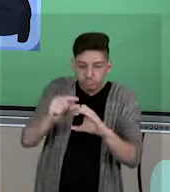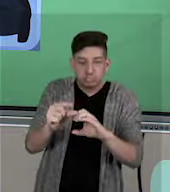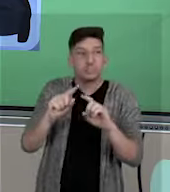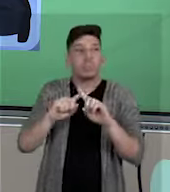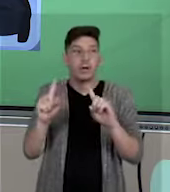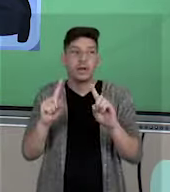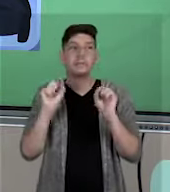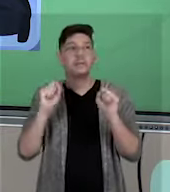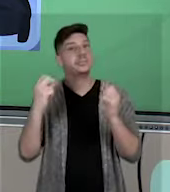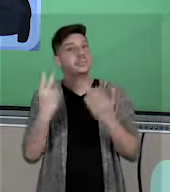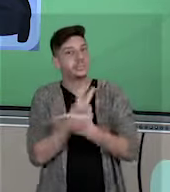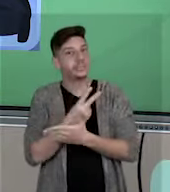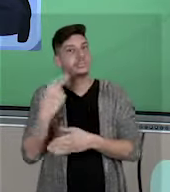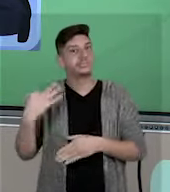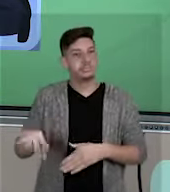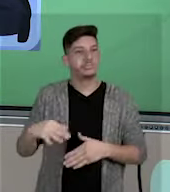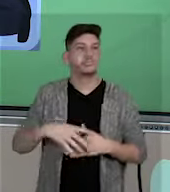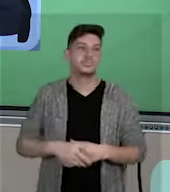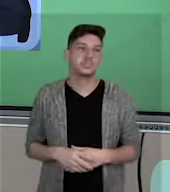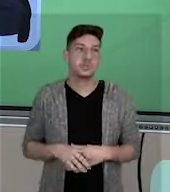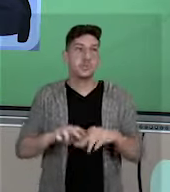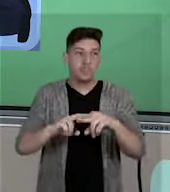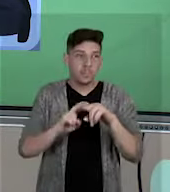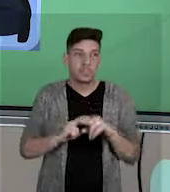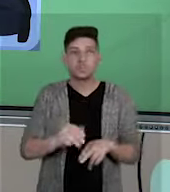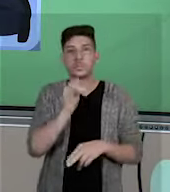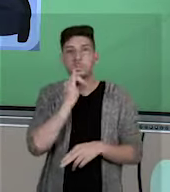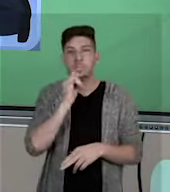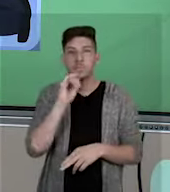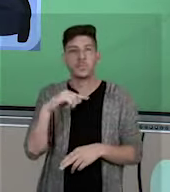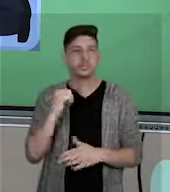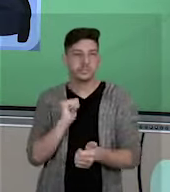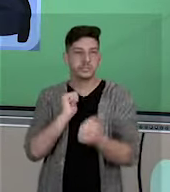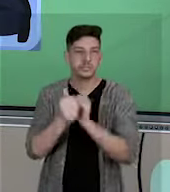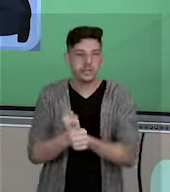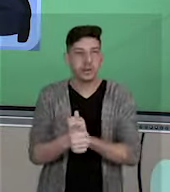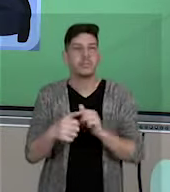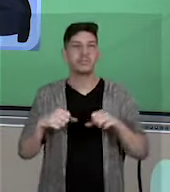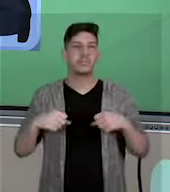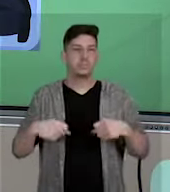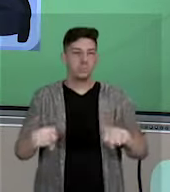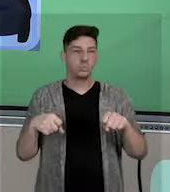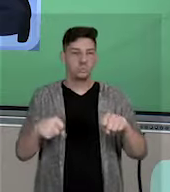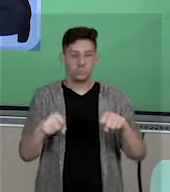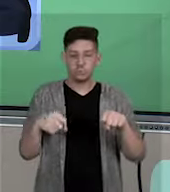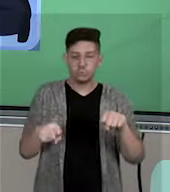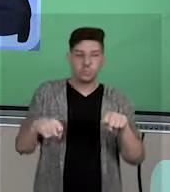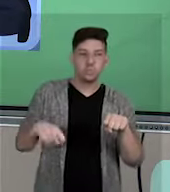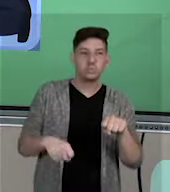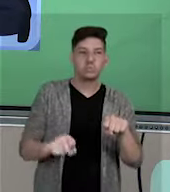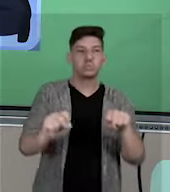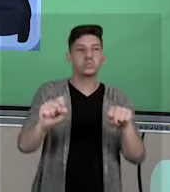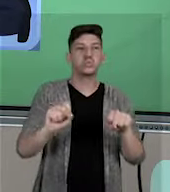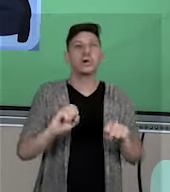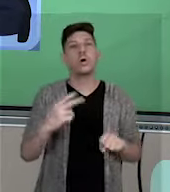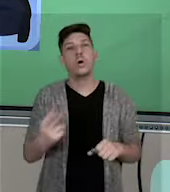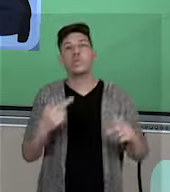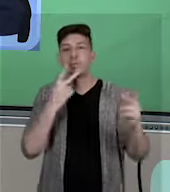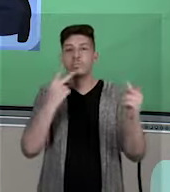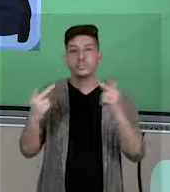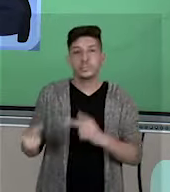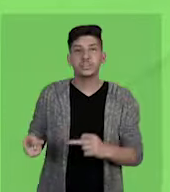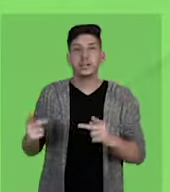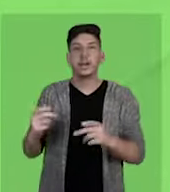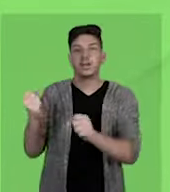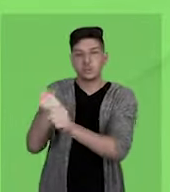fraturas. Então, quando a gente faz um esporte, você vai andar de moto, ou você vai visitar uma obra, por exemplo,